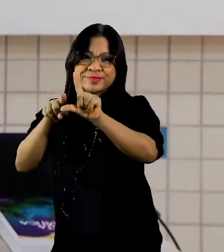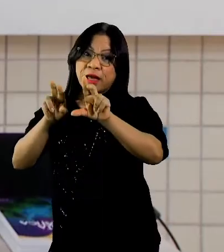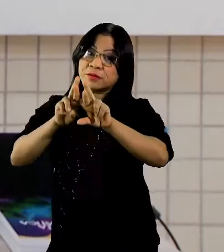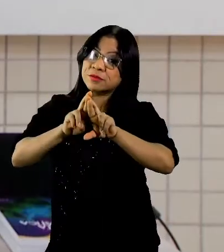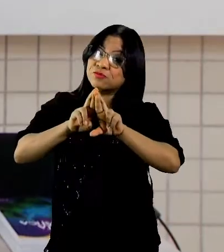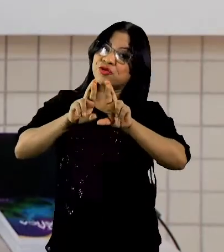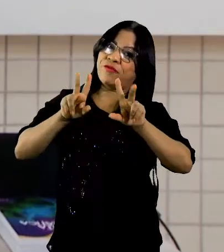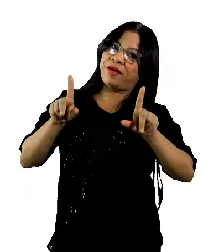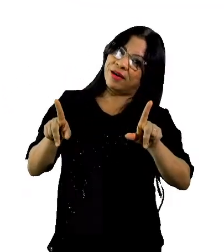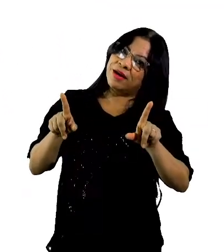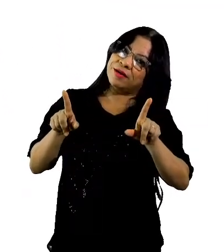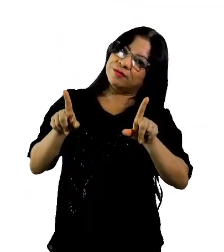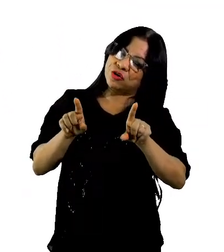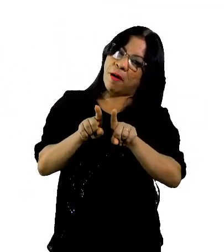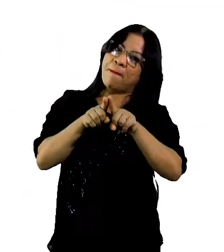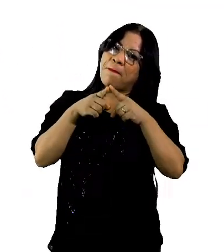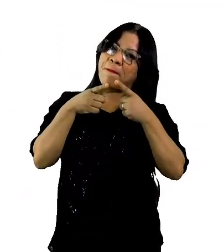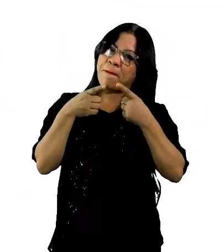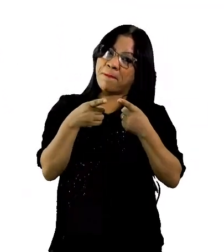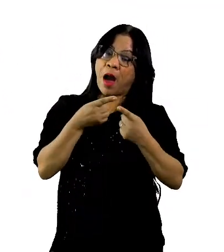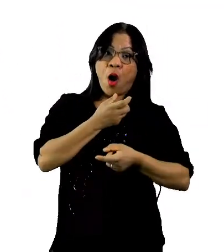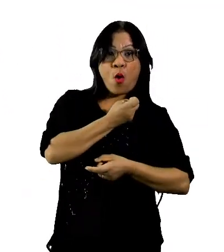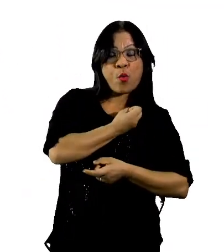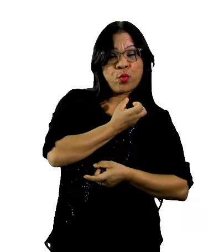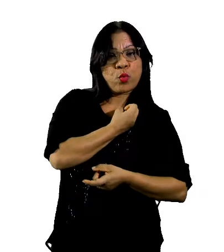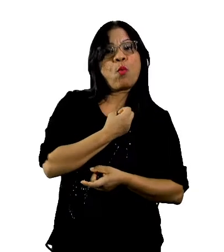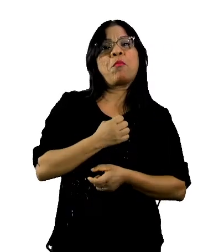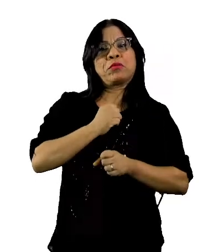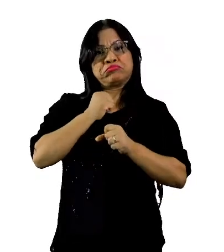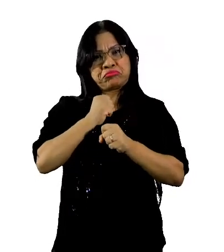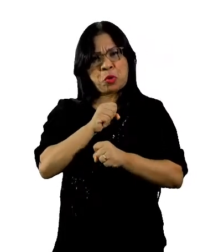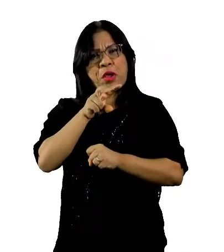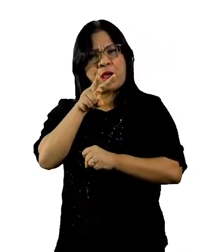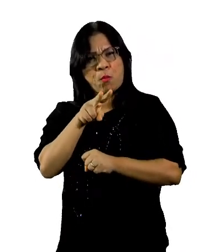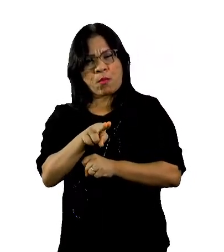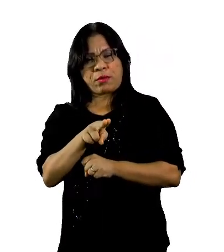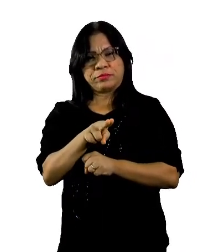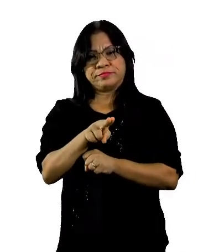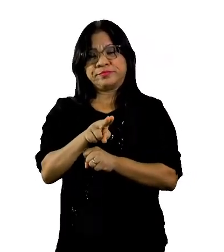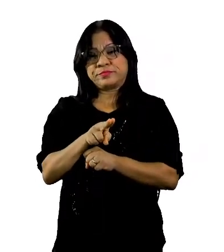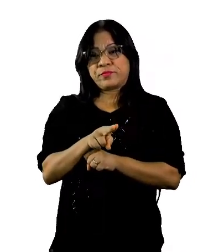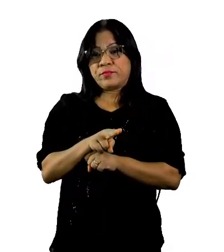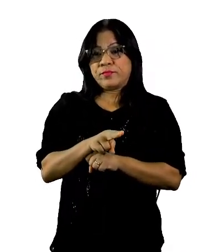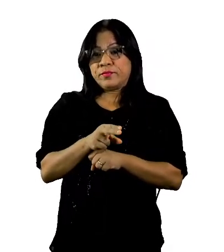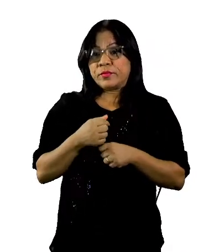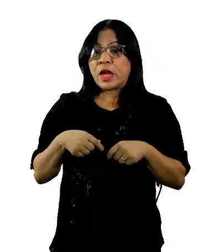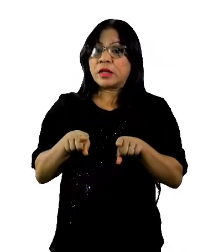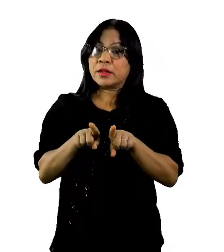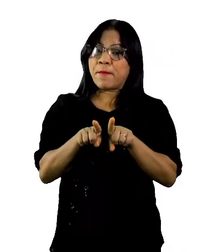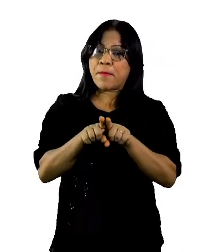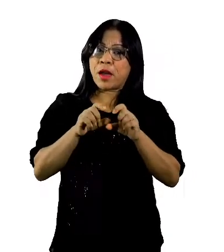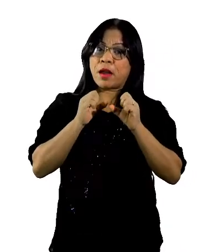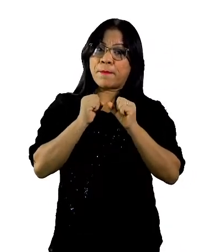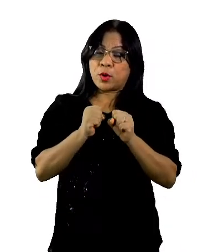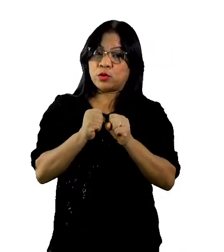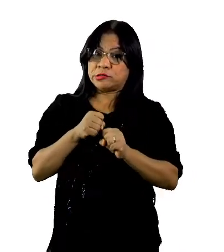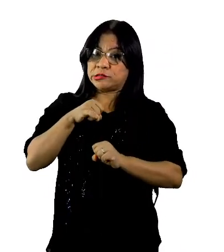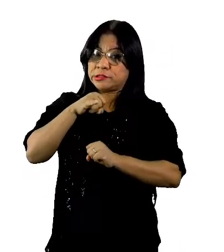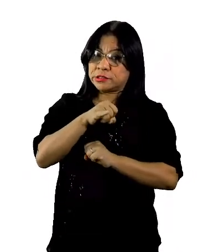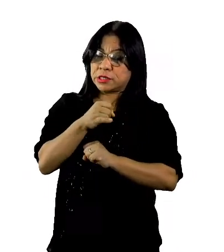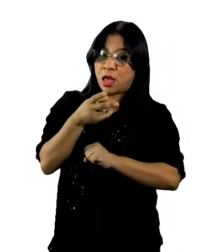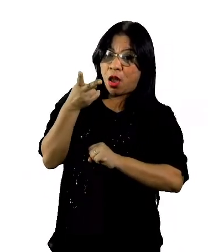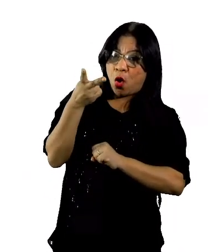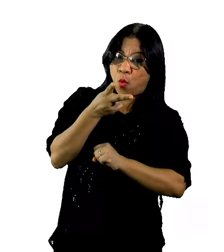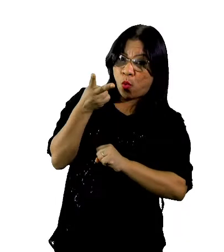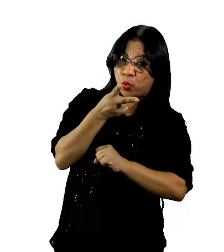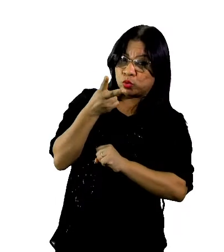que as variáveis sejam iguais. Logo, eu posso dizer então que os dois primeiros monômios são semelhantes e os